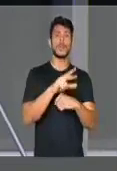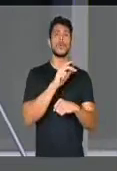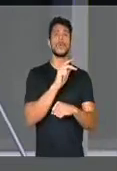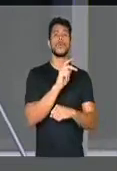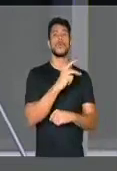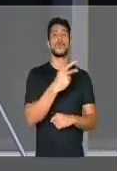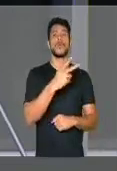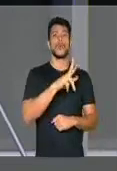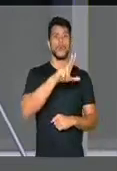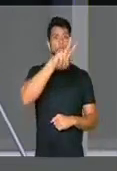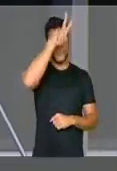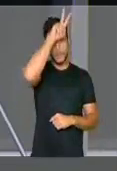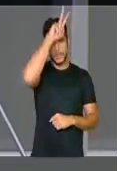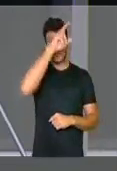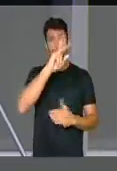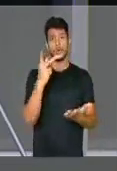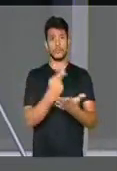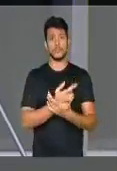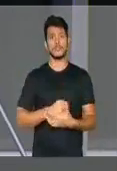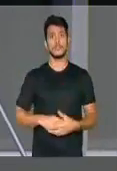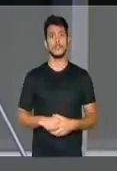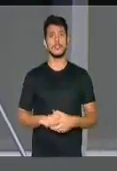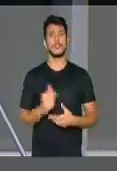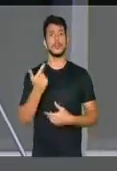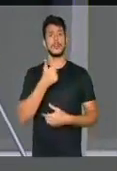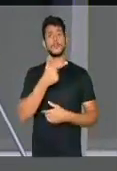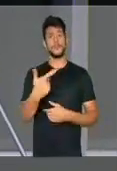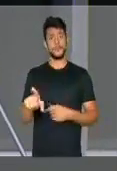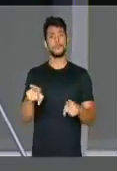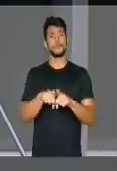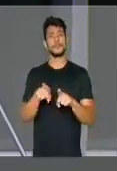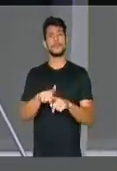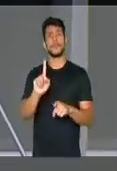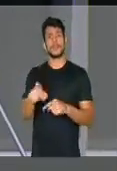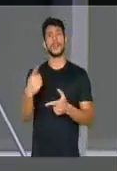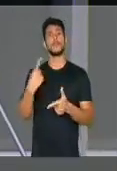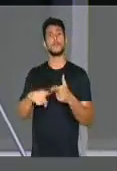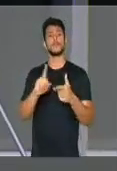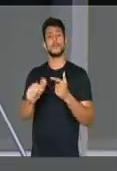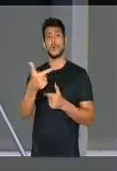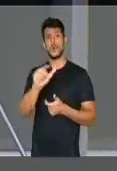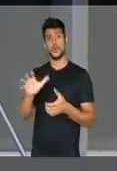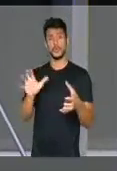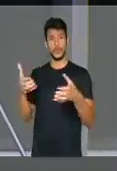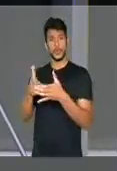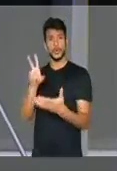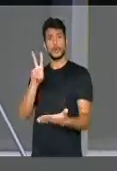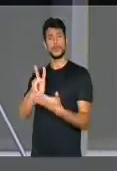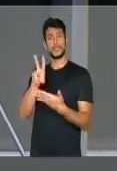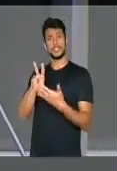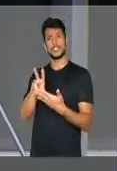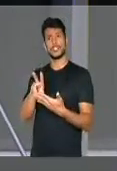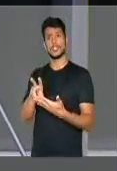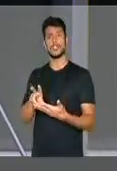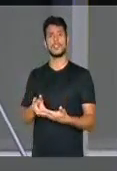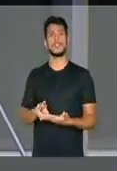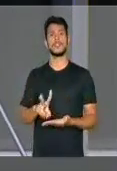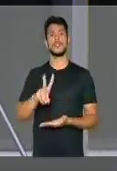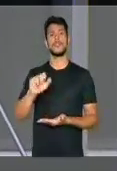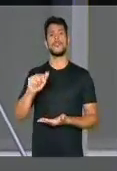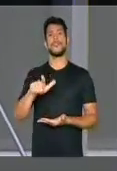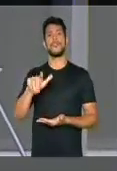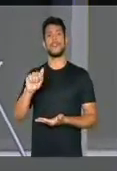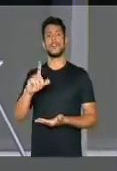Colômbia. Outro atentado foi contra os Varicama, Japá, na terra indígena Vale do